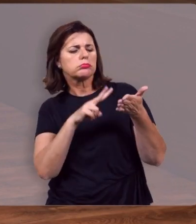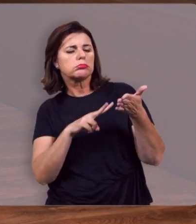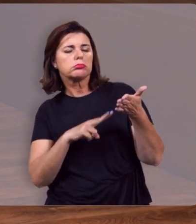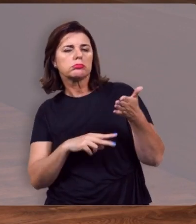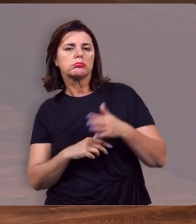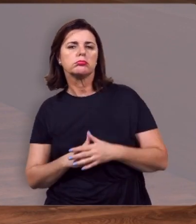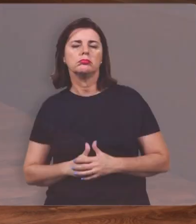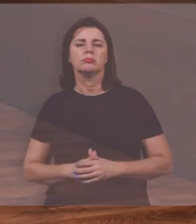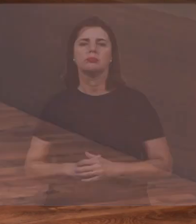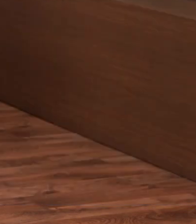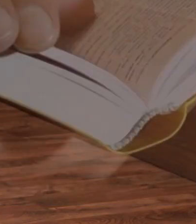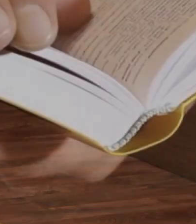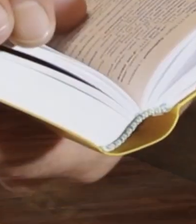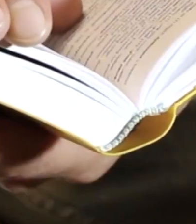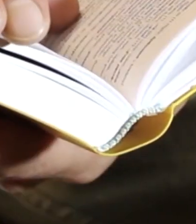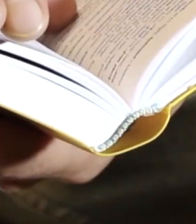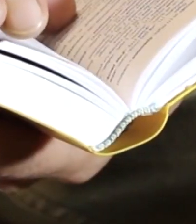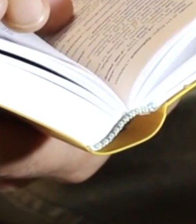a leitura deste texto.